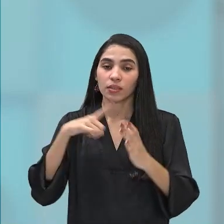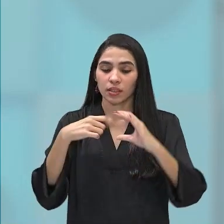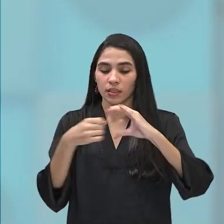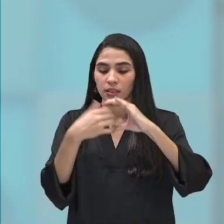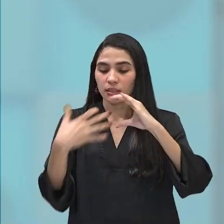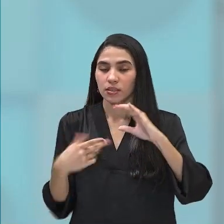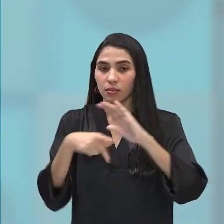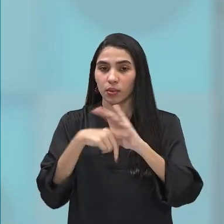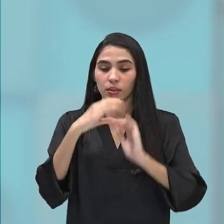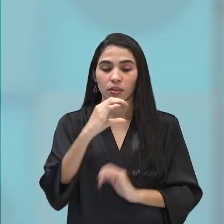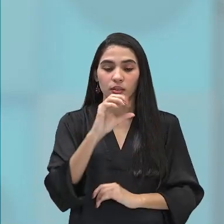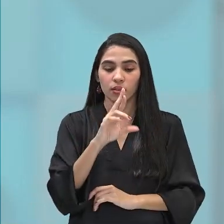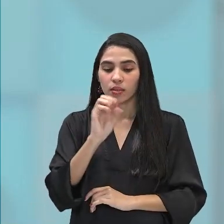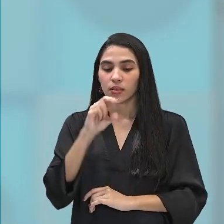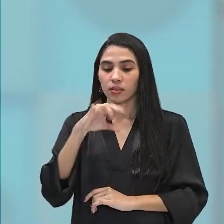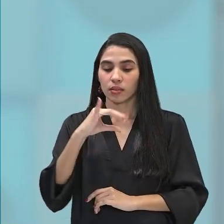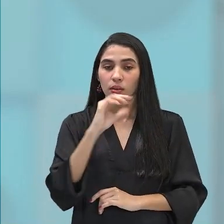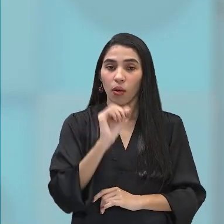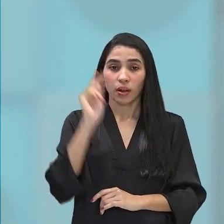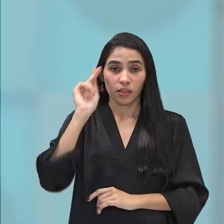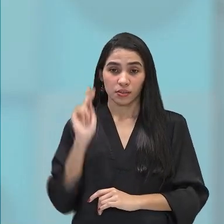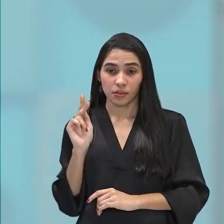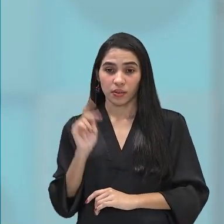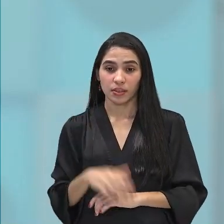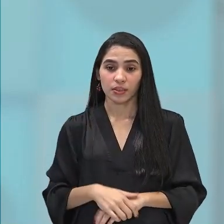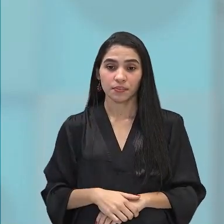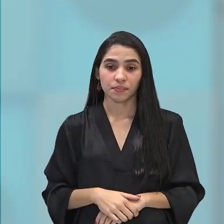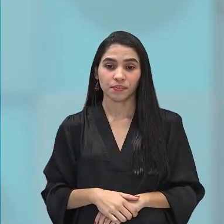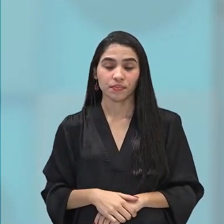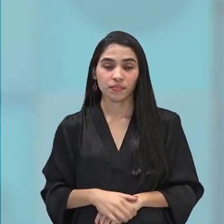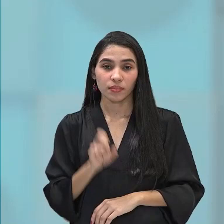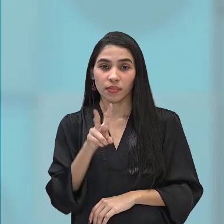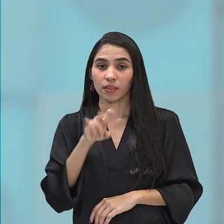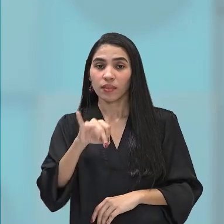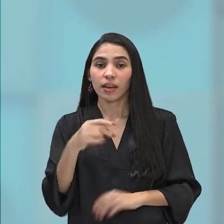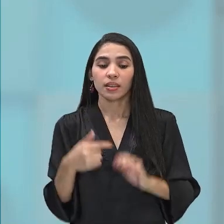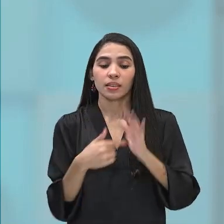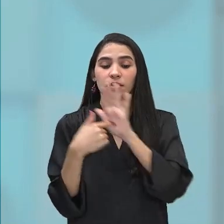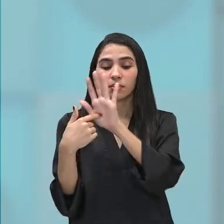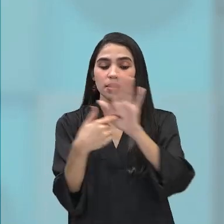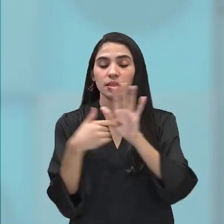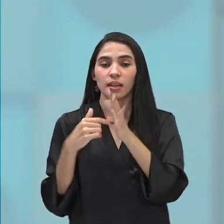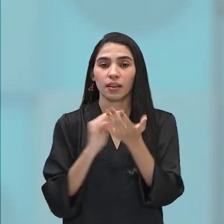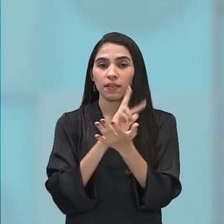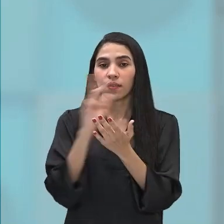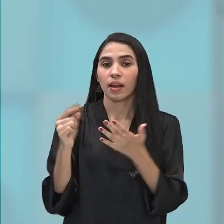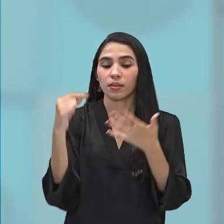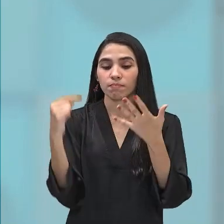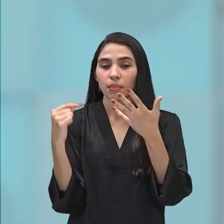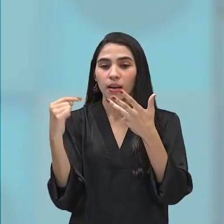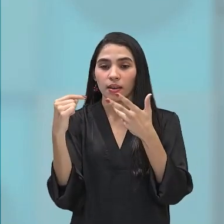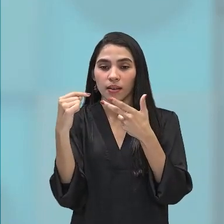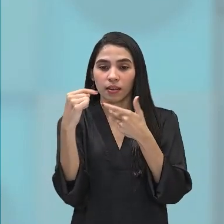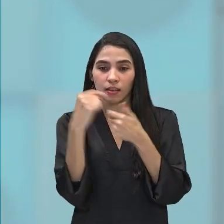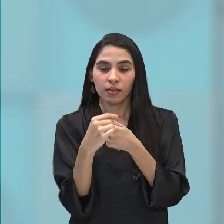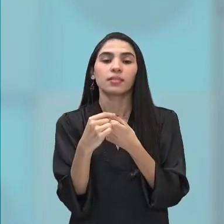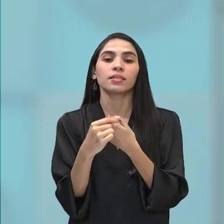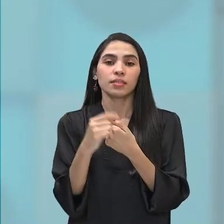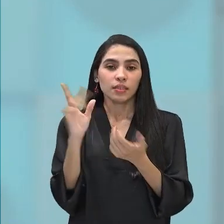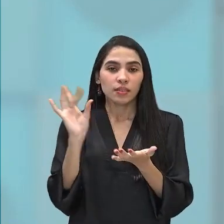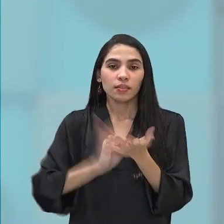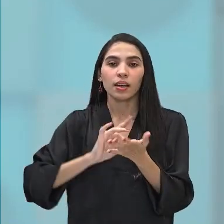da crônica histórica, né? O texto de crônica que vai revelar estes pontos de fatos efetivamente